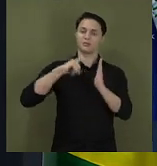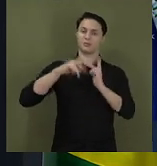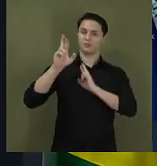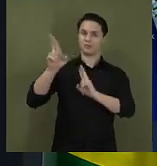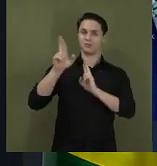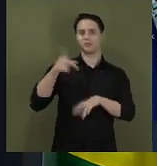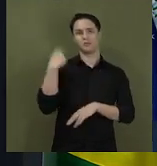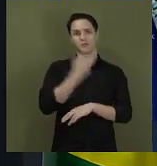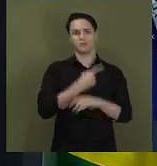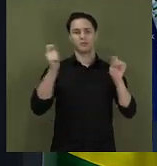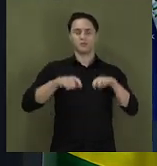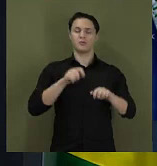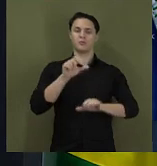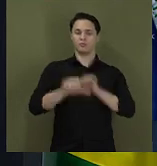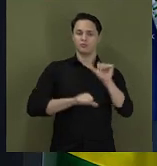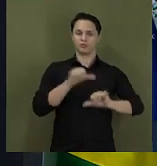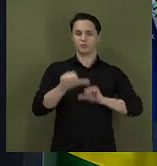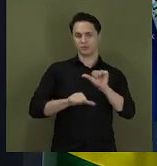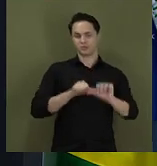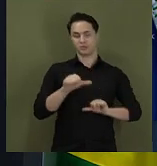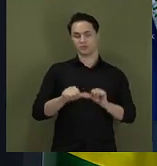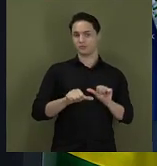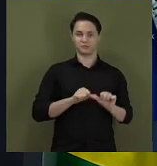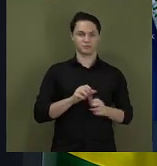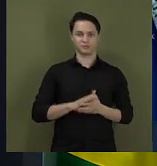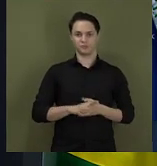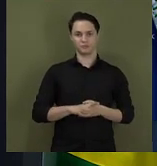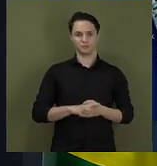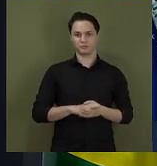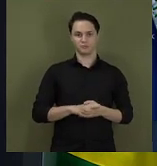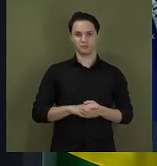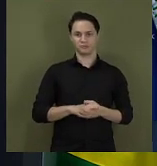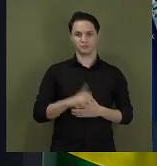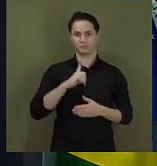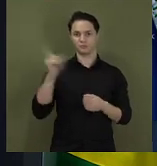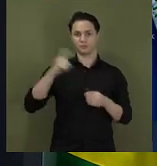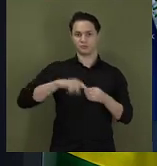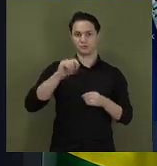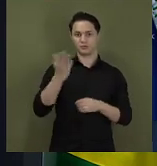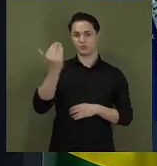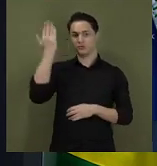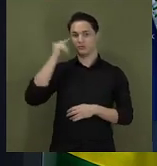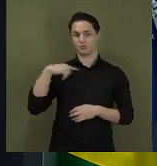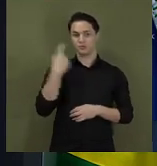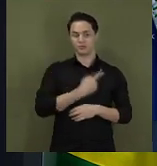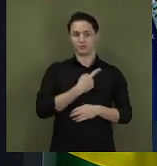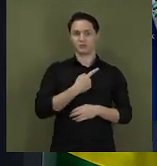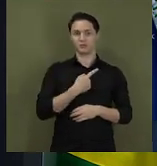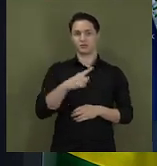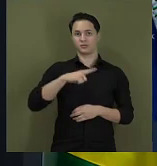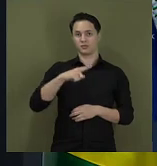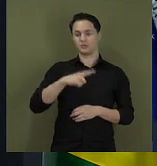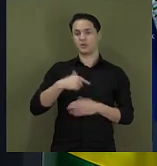a gente possa efetivamente ter uma mudança nisso aí, voltar ao que era, para que a gente, 3 senadores,